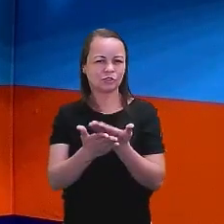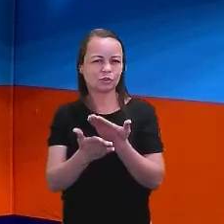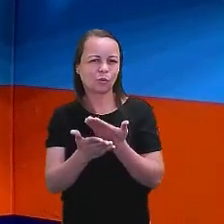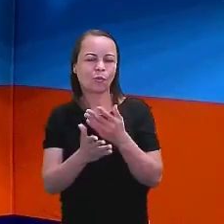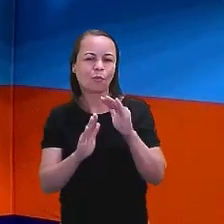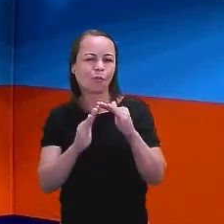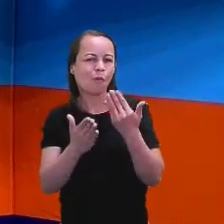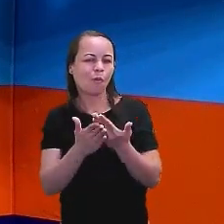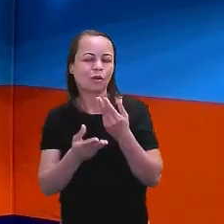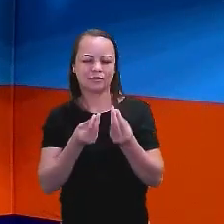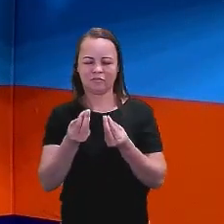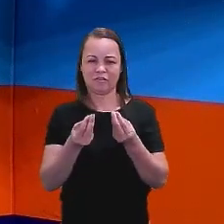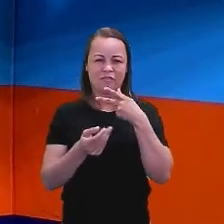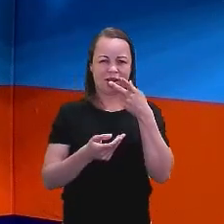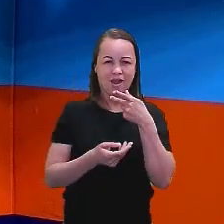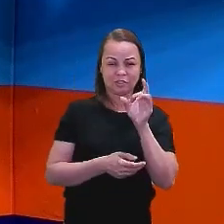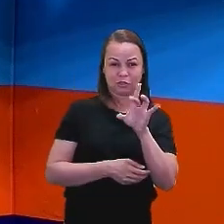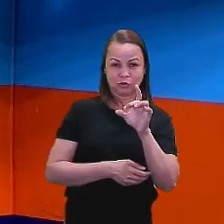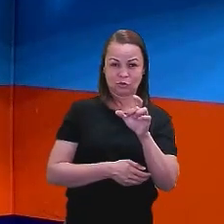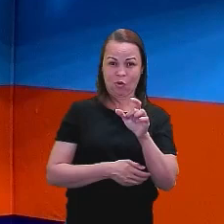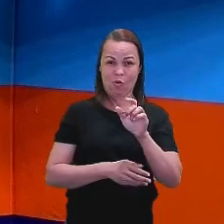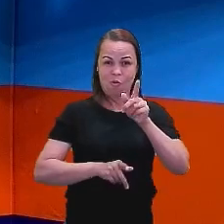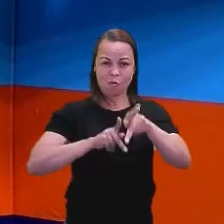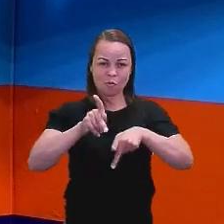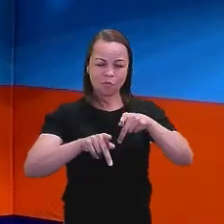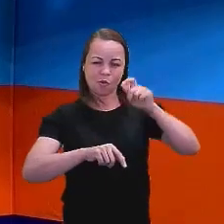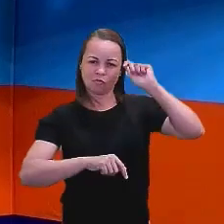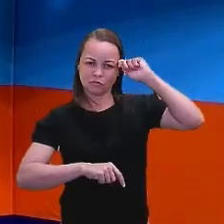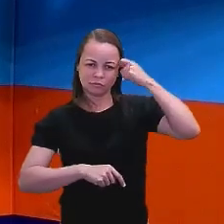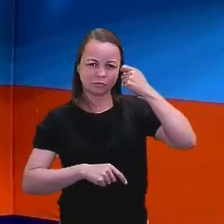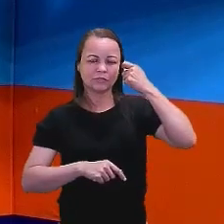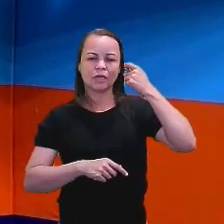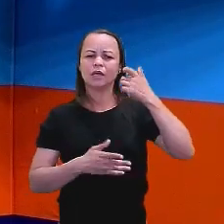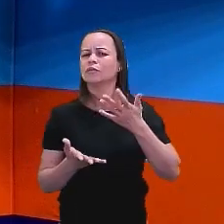falar só do povo negro, vai esquecer